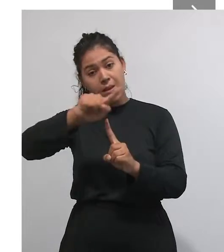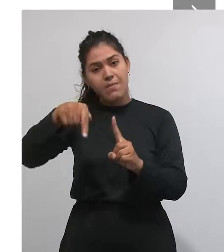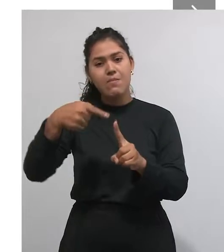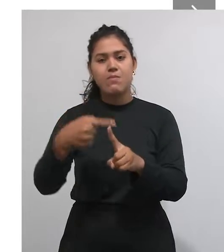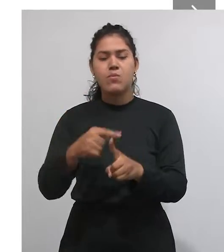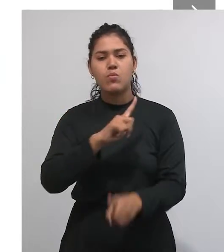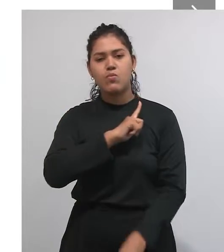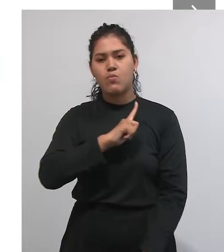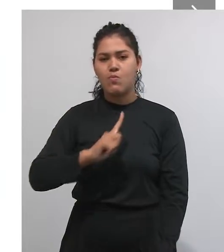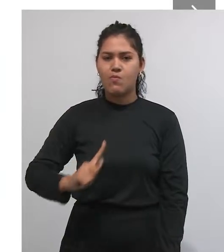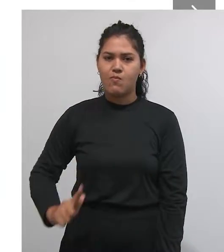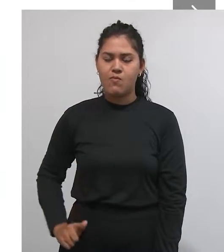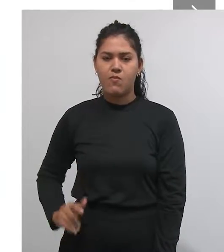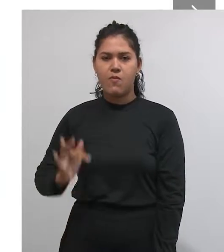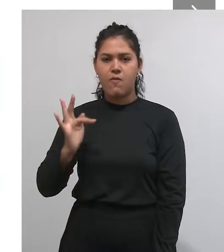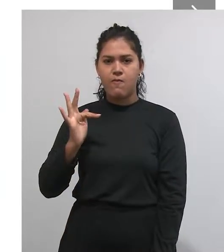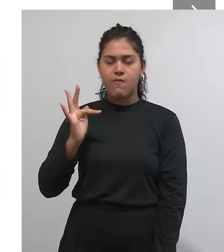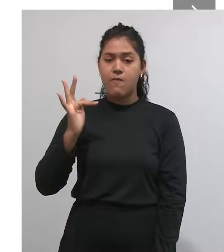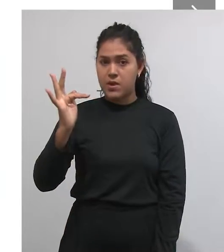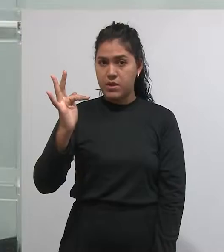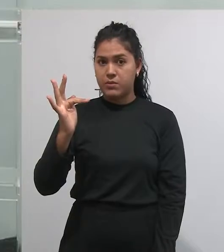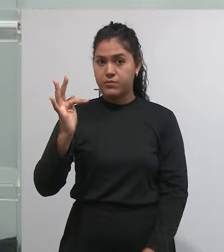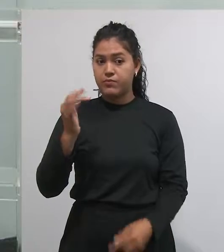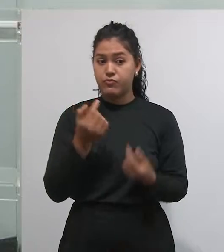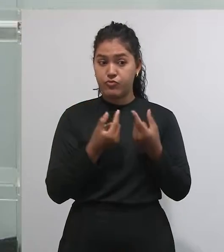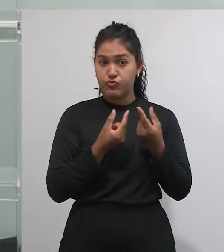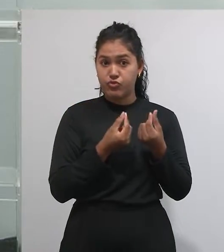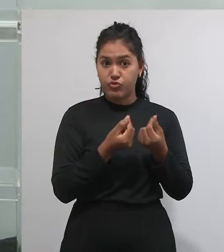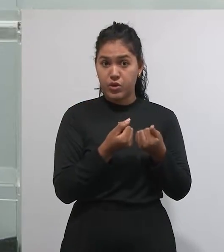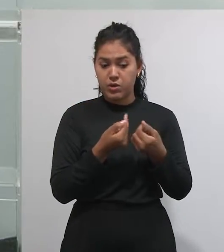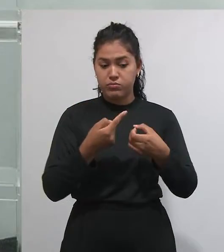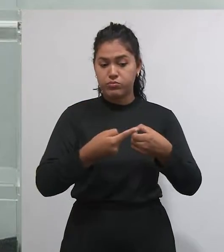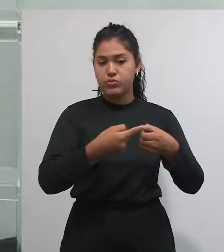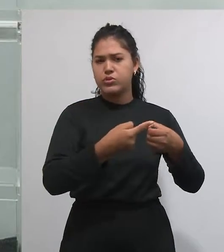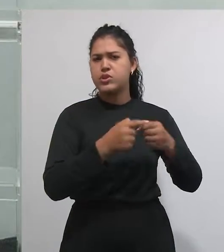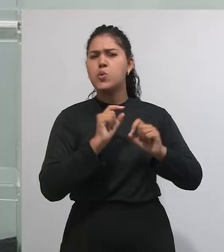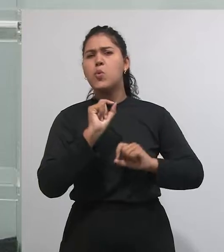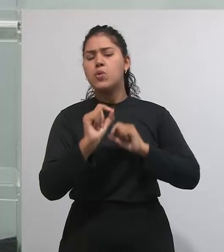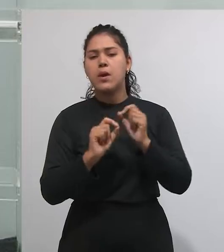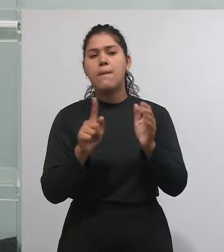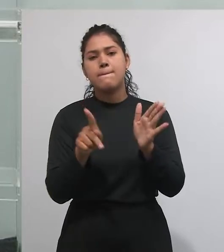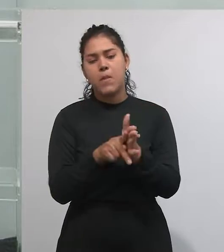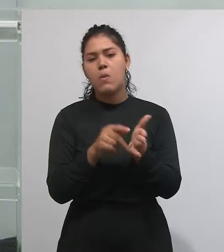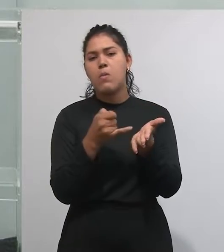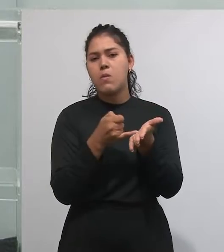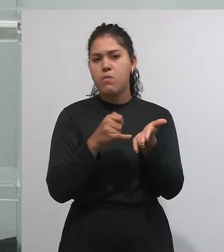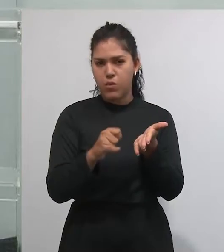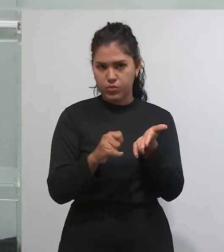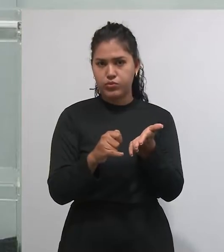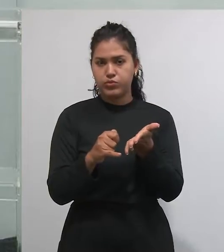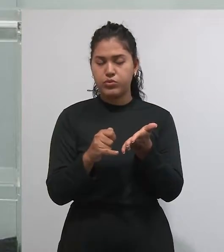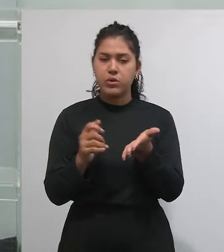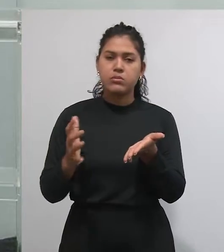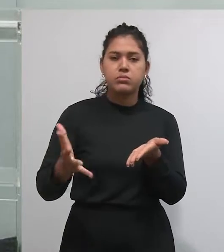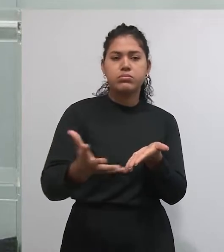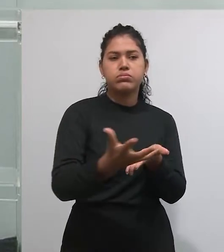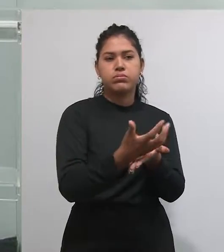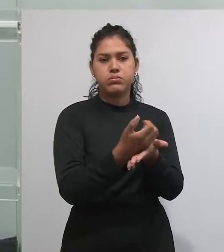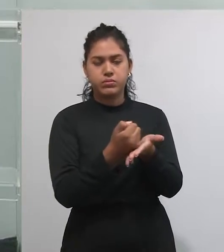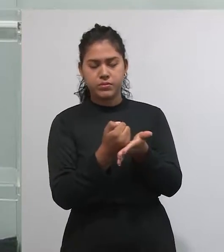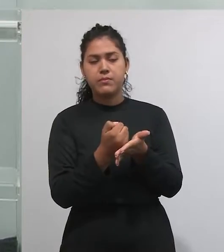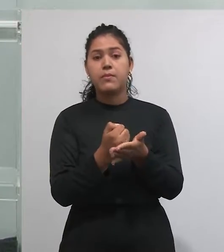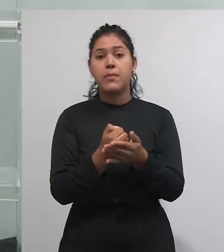governo federal. As complementações do município, elas vão se organizar com os impostos de arrecadação municipal. E